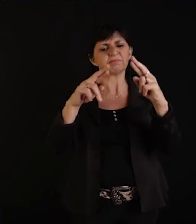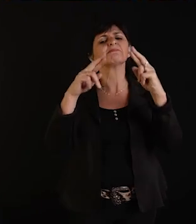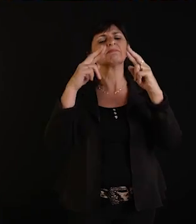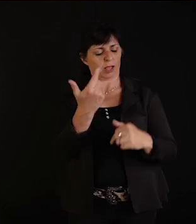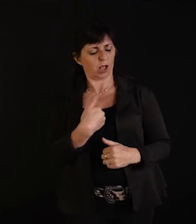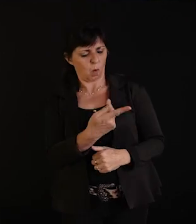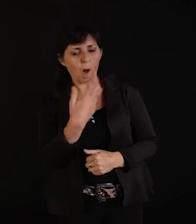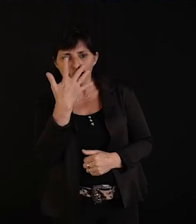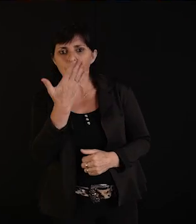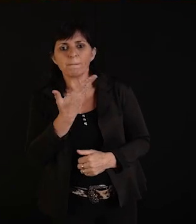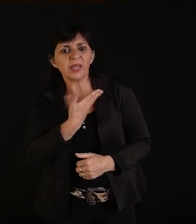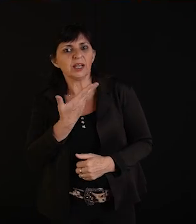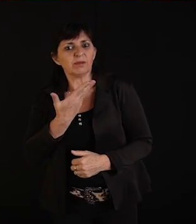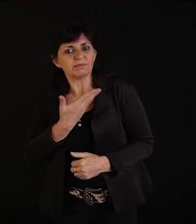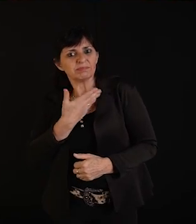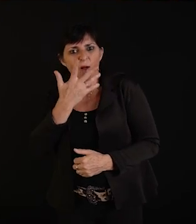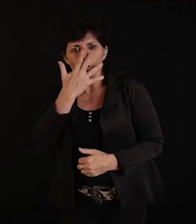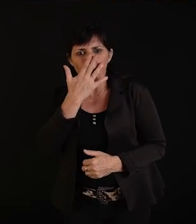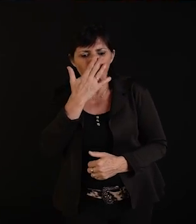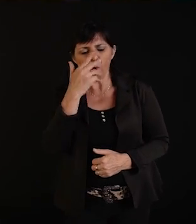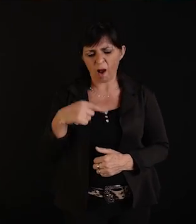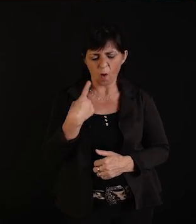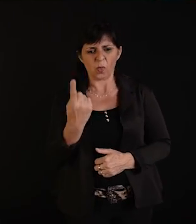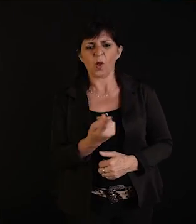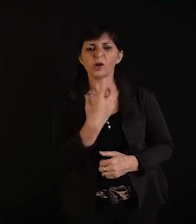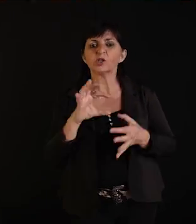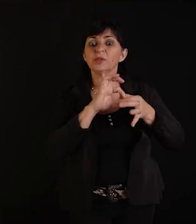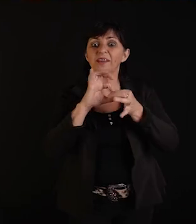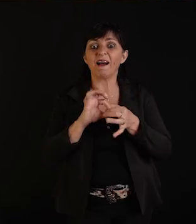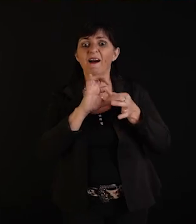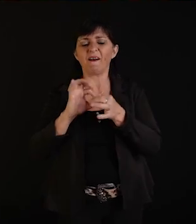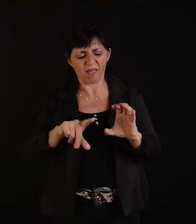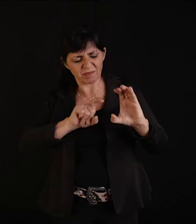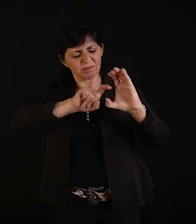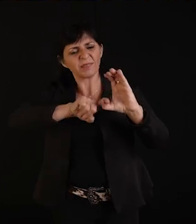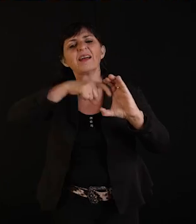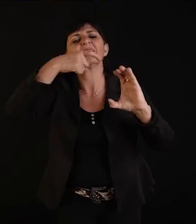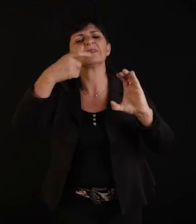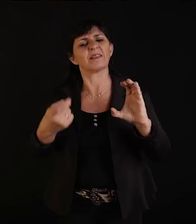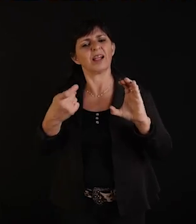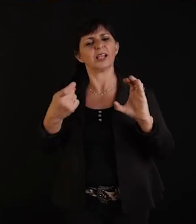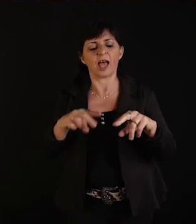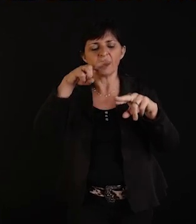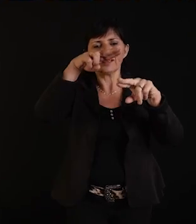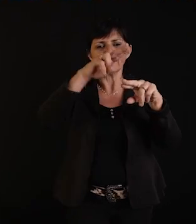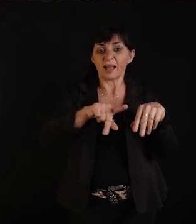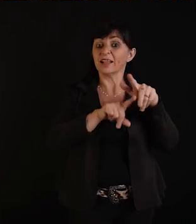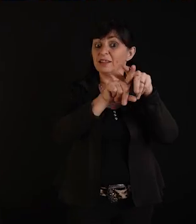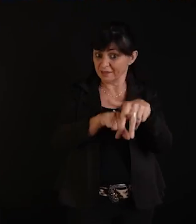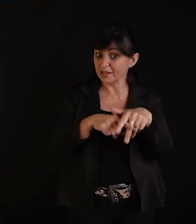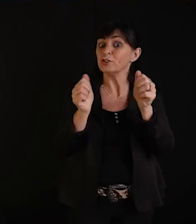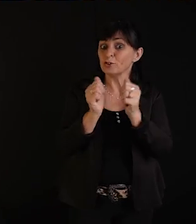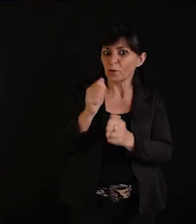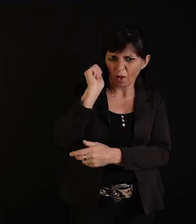Amigo que nos serve de regalo, até nossa independência foi feita sobre um cavalo. Quem sou